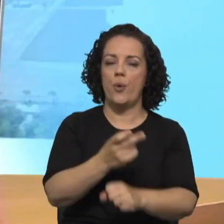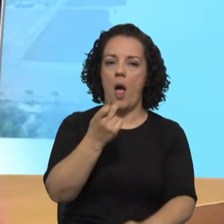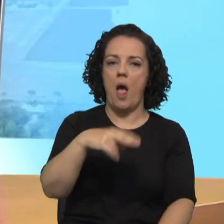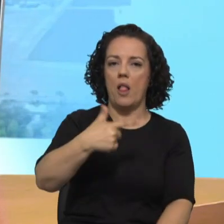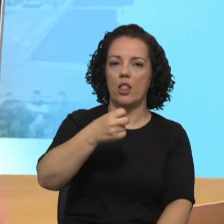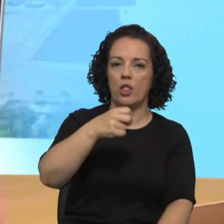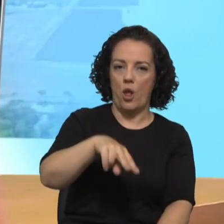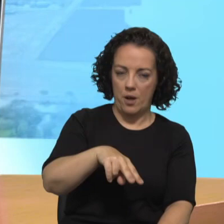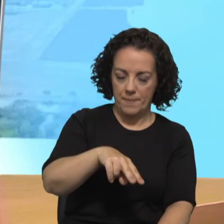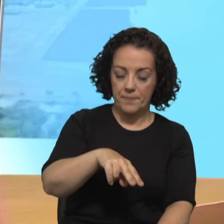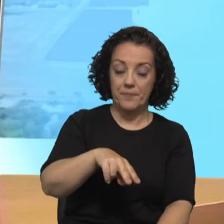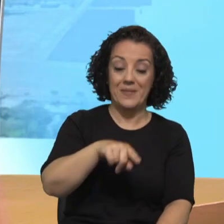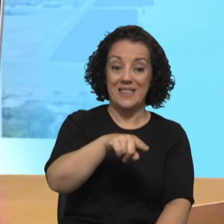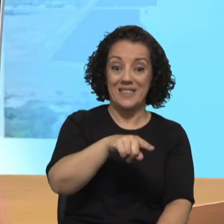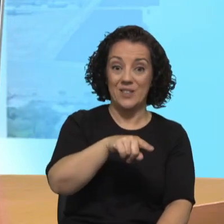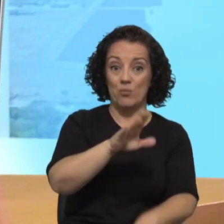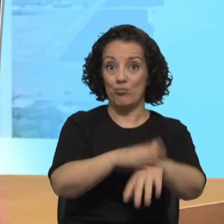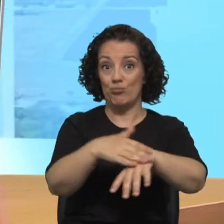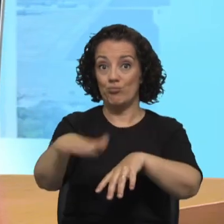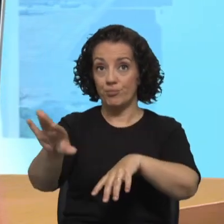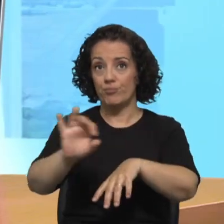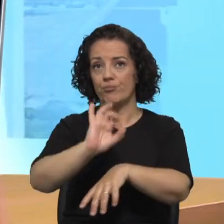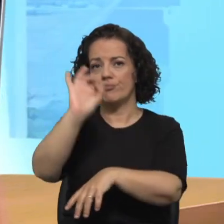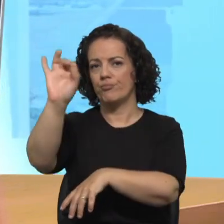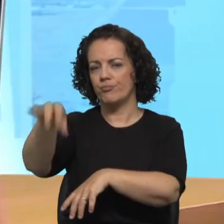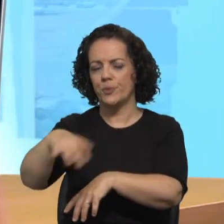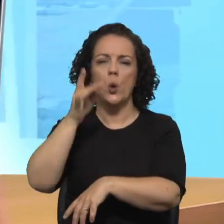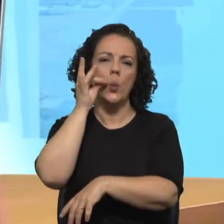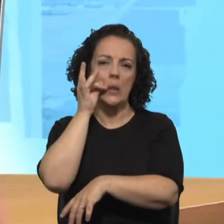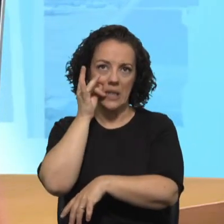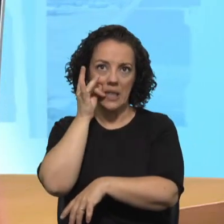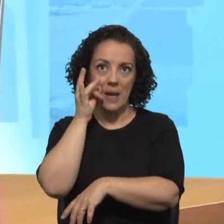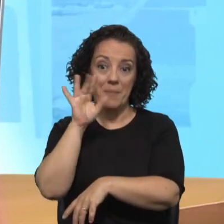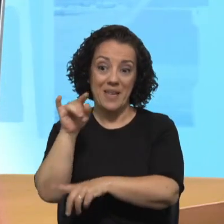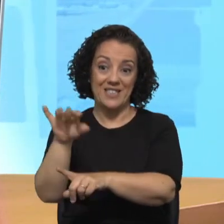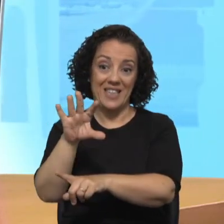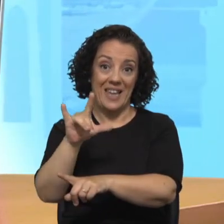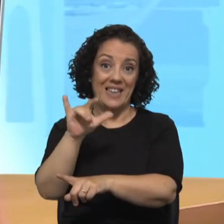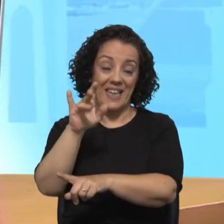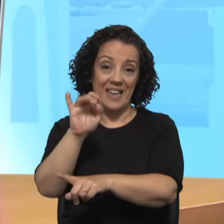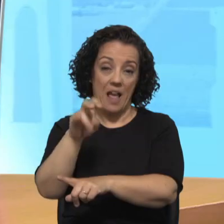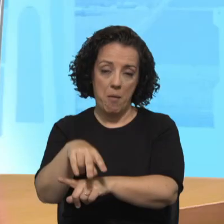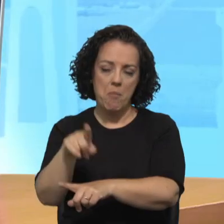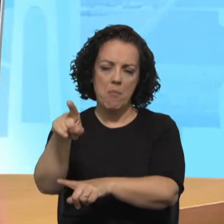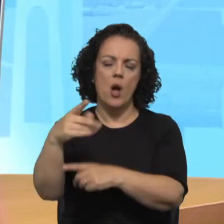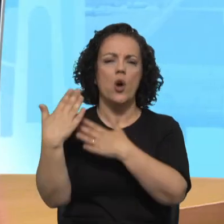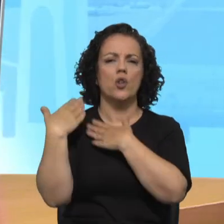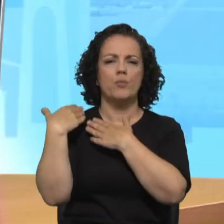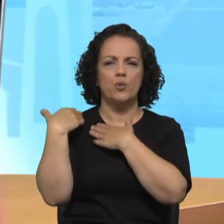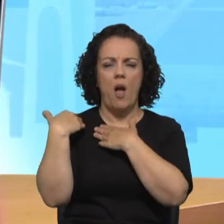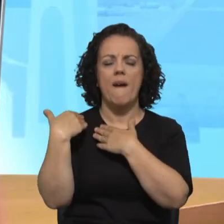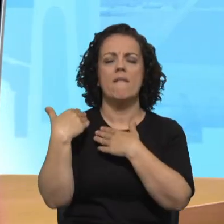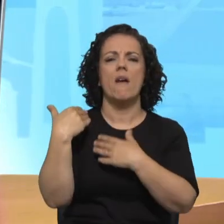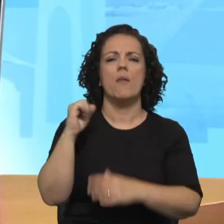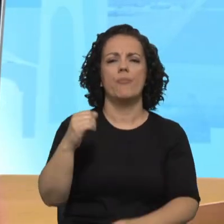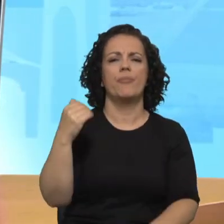saiu dessa responsabilidade, foi colocado na Hungria. E, curiosamente, Hilarion, que é o responsável ortodoxo pela